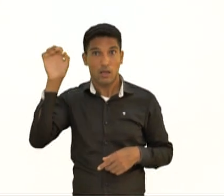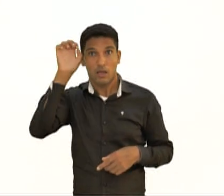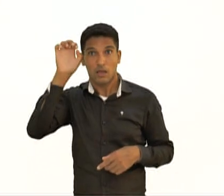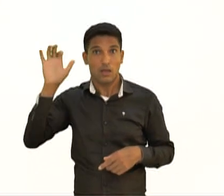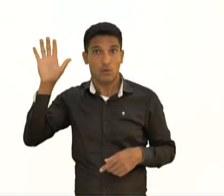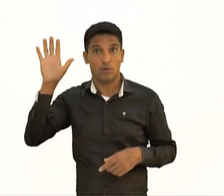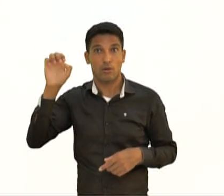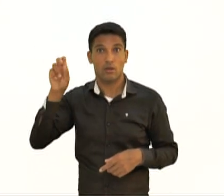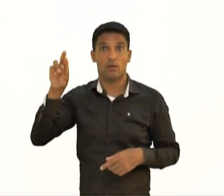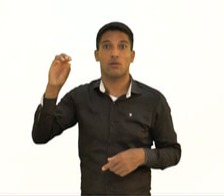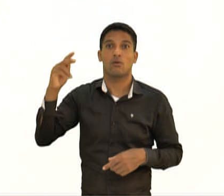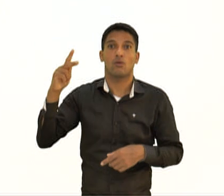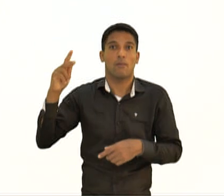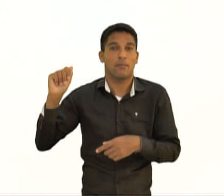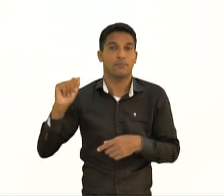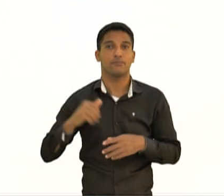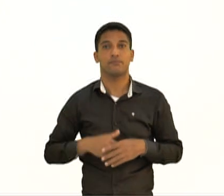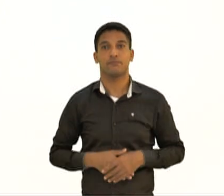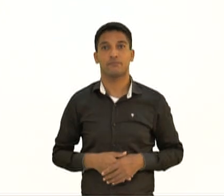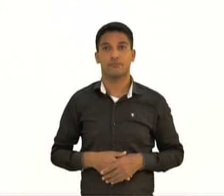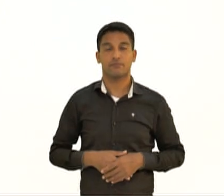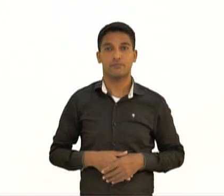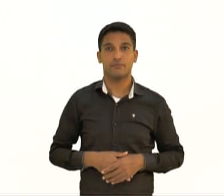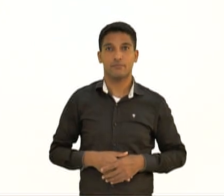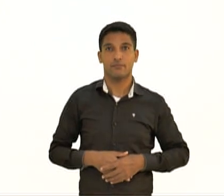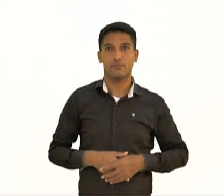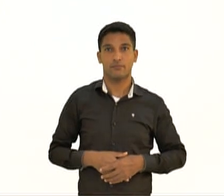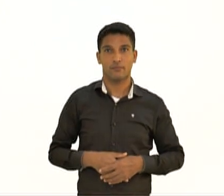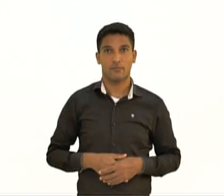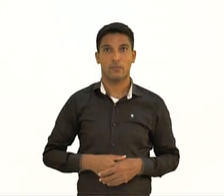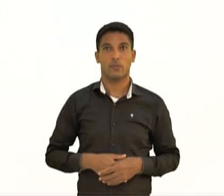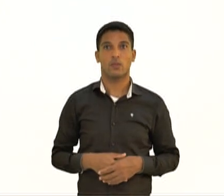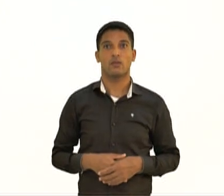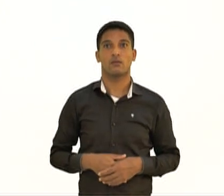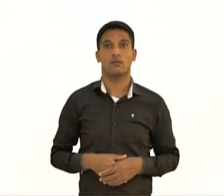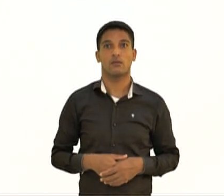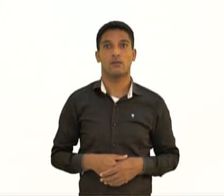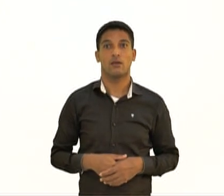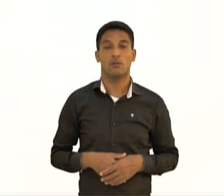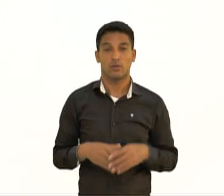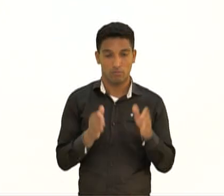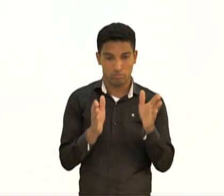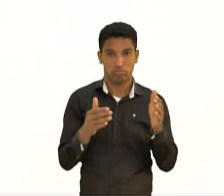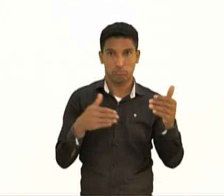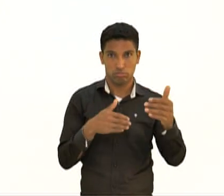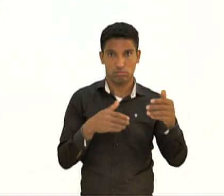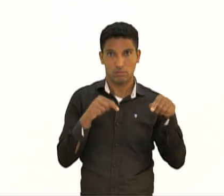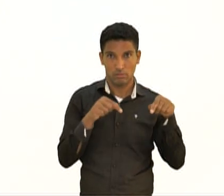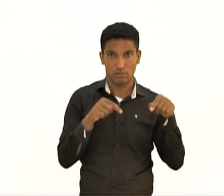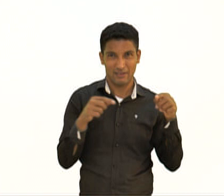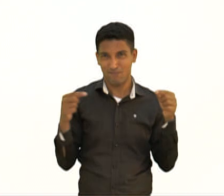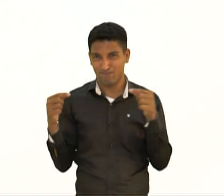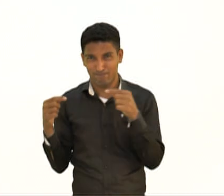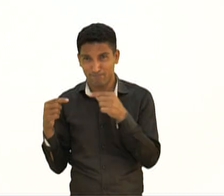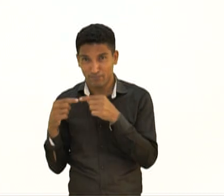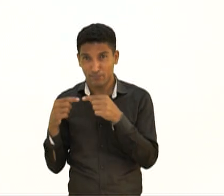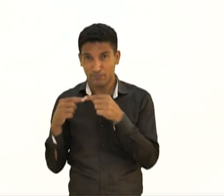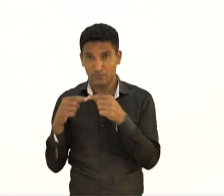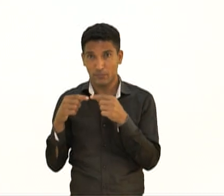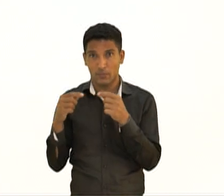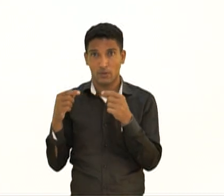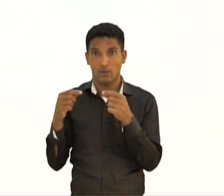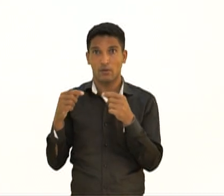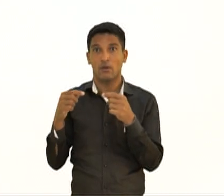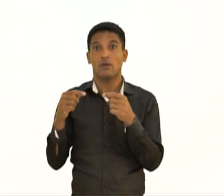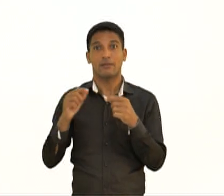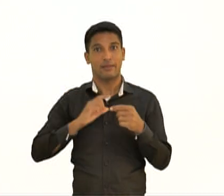que chegou mais próximo e mais cedo do abstracionismo, tá? Então, ele vem realmente com as